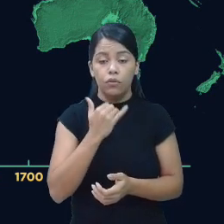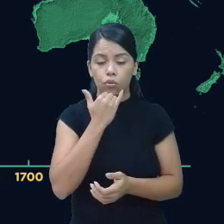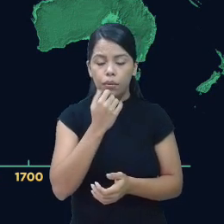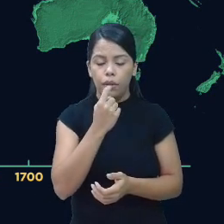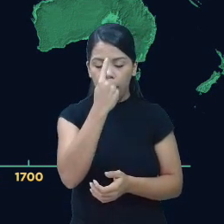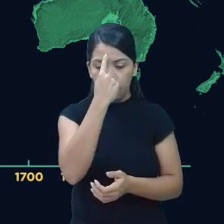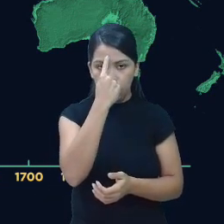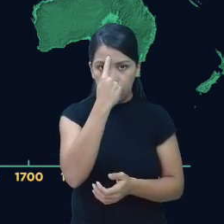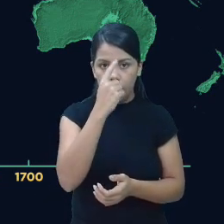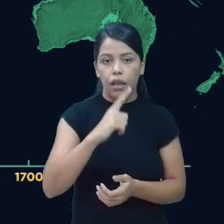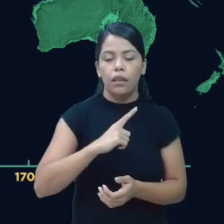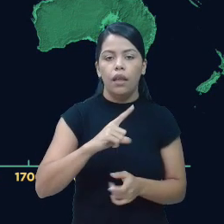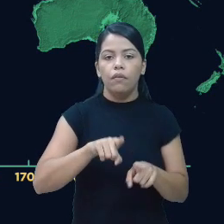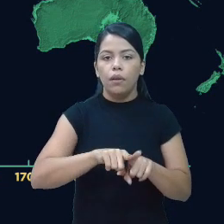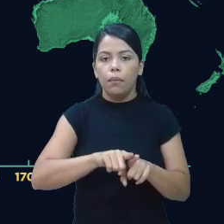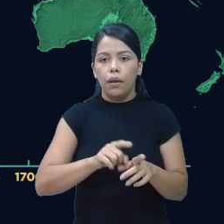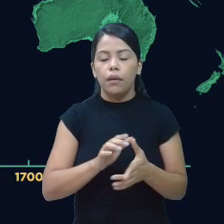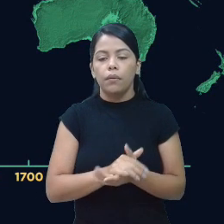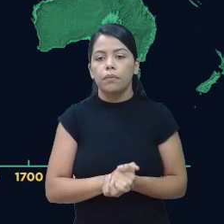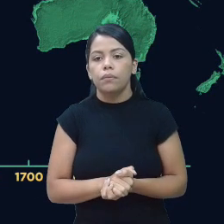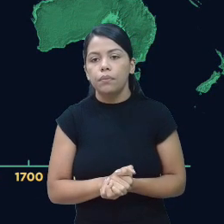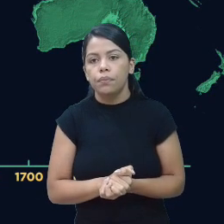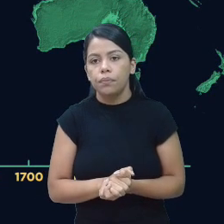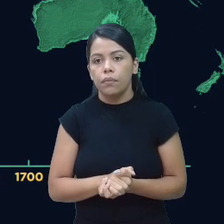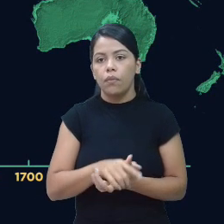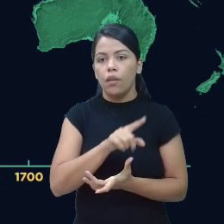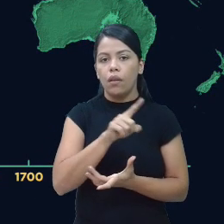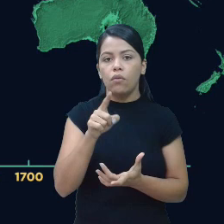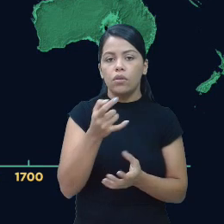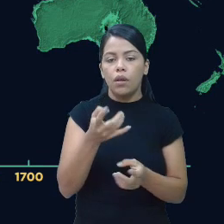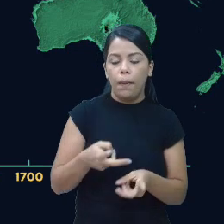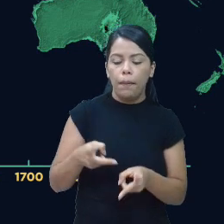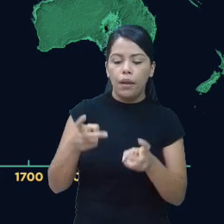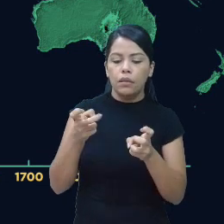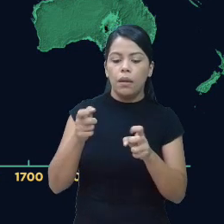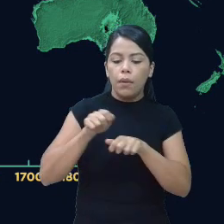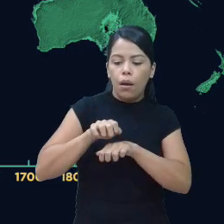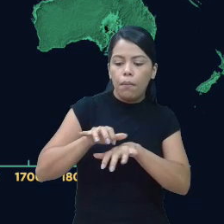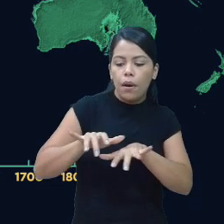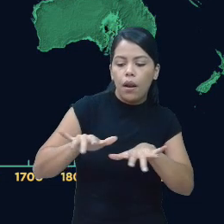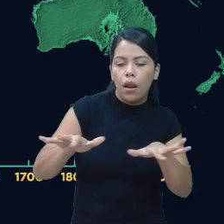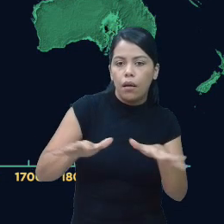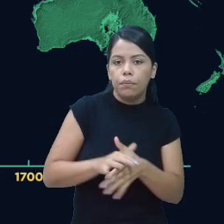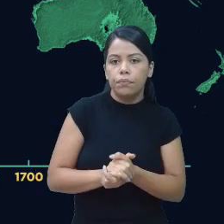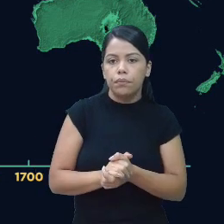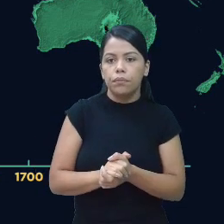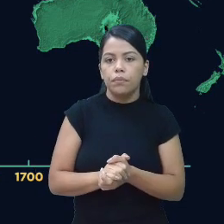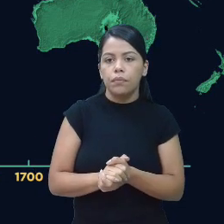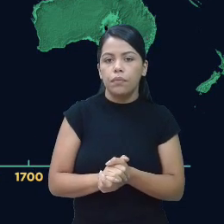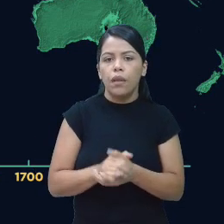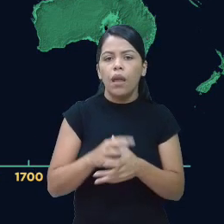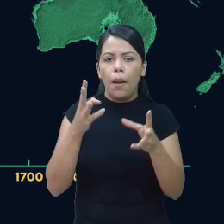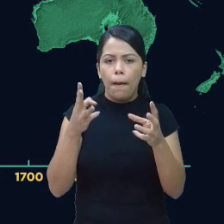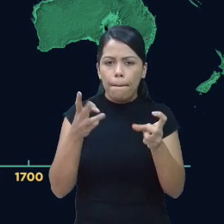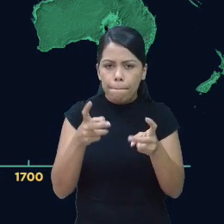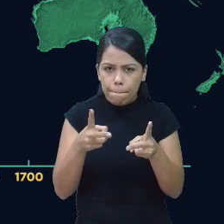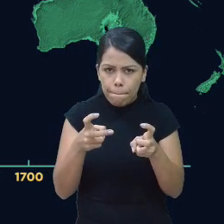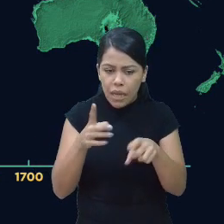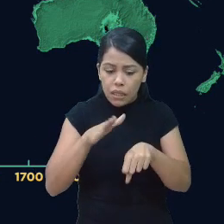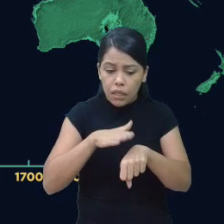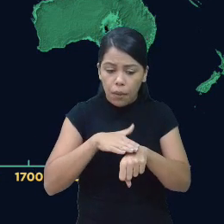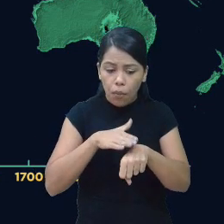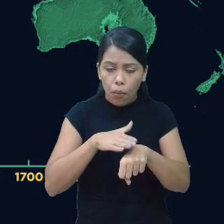ó, no mapa, você vai notando a distribuição e fica atento para momentos em que